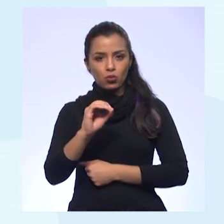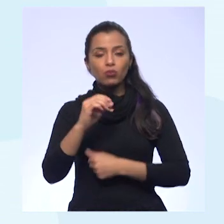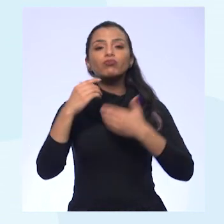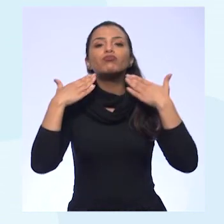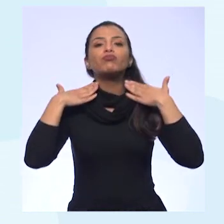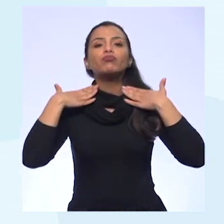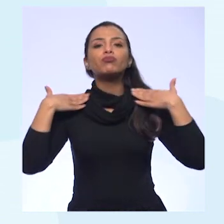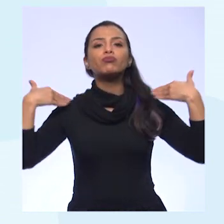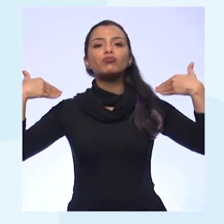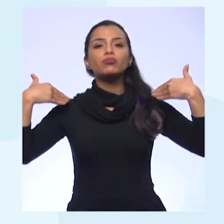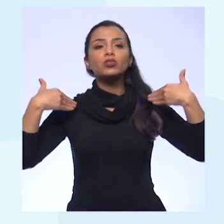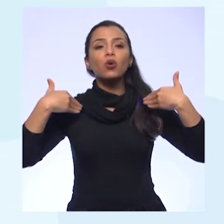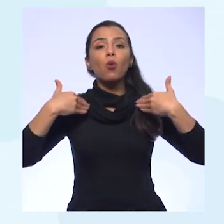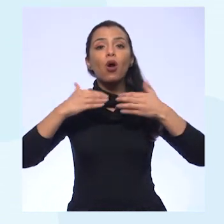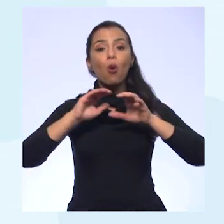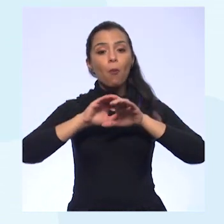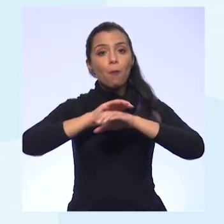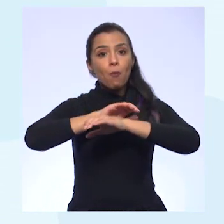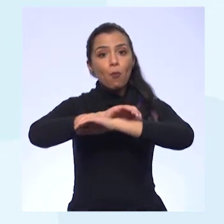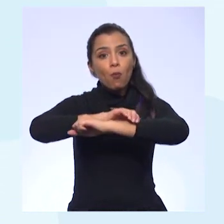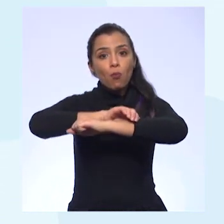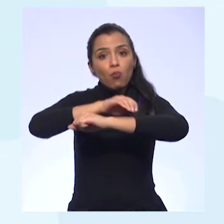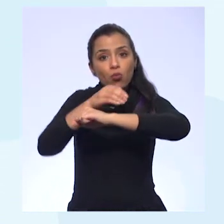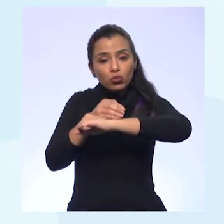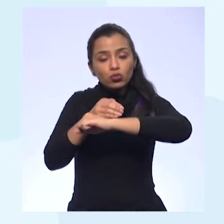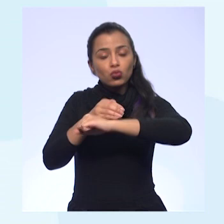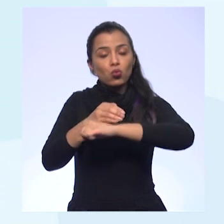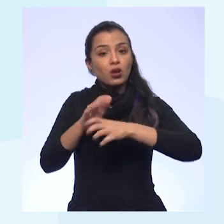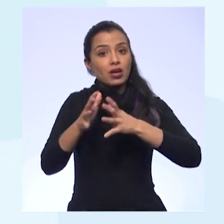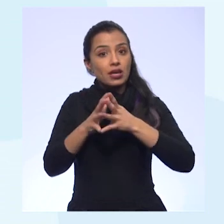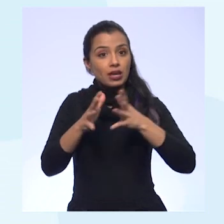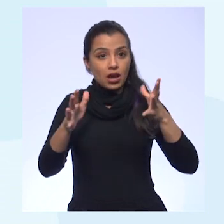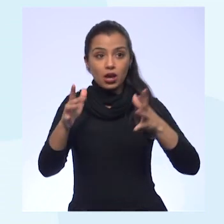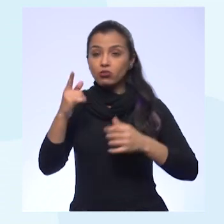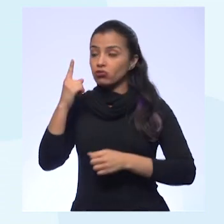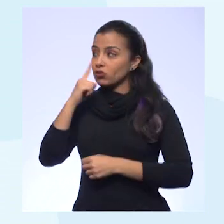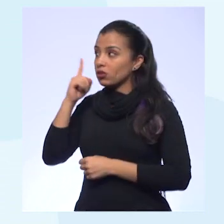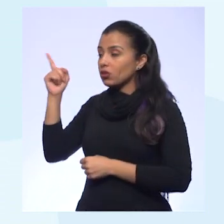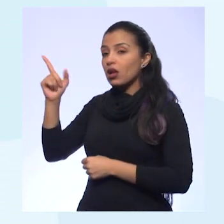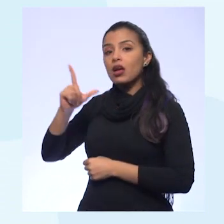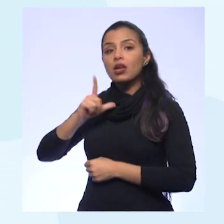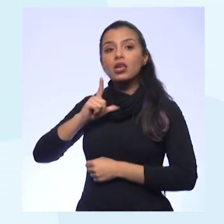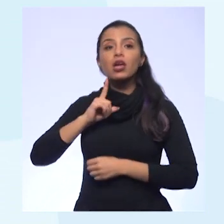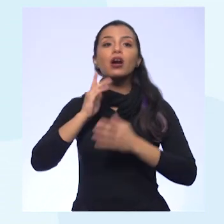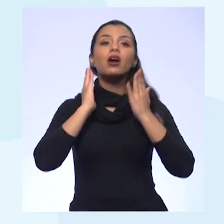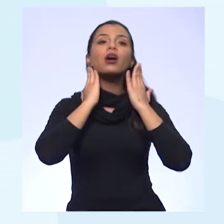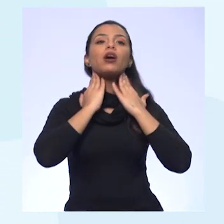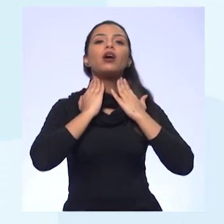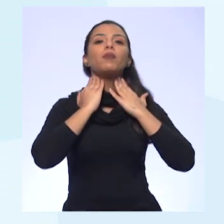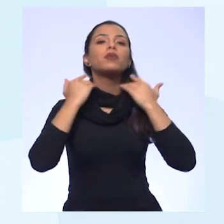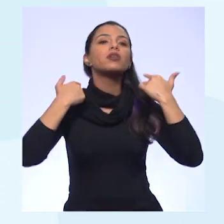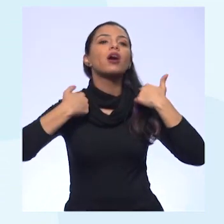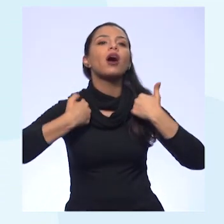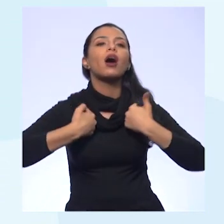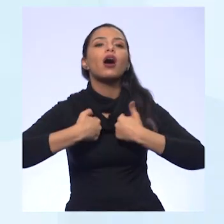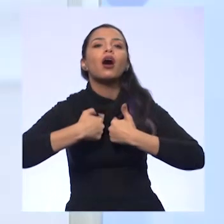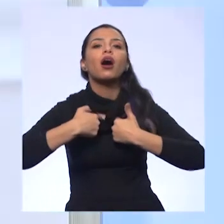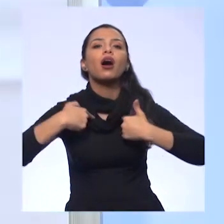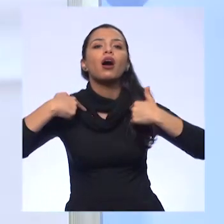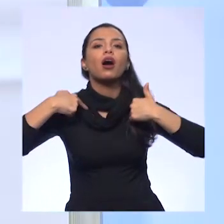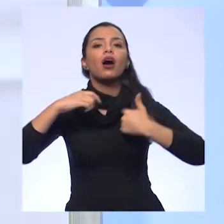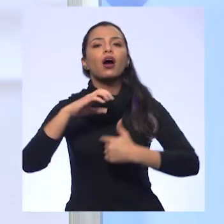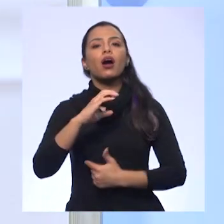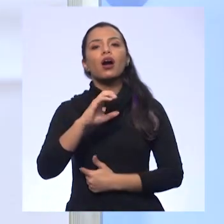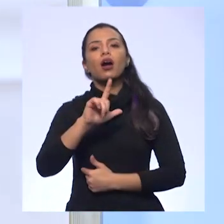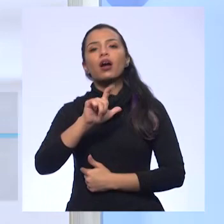um músculo grande que está ligado lá à cabeça, a parte da clavícula, né, professor? Sim. E esse músculo aí, ele é